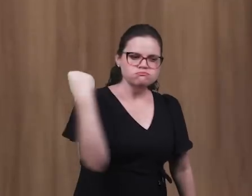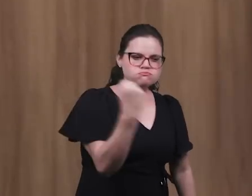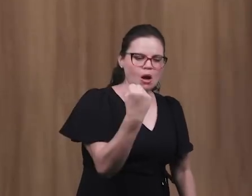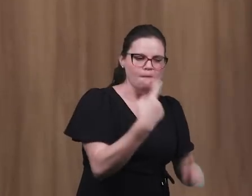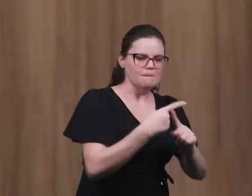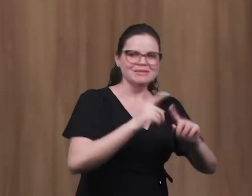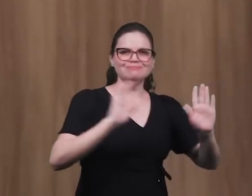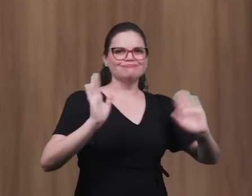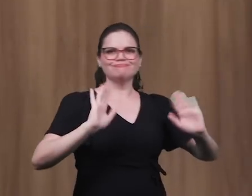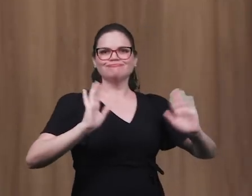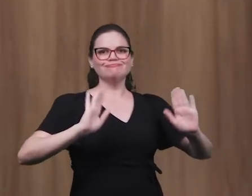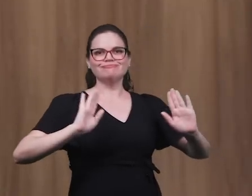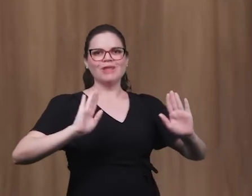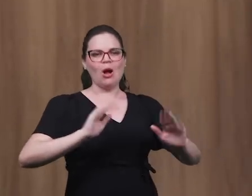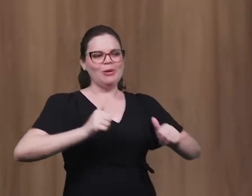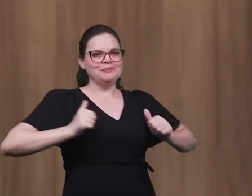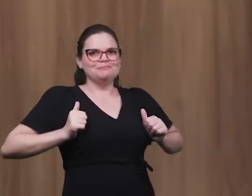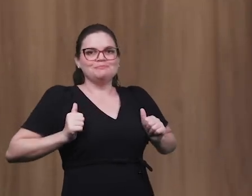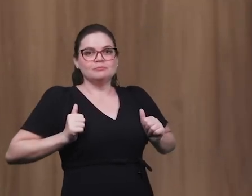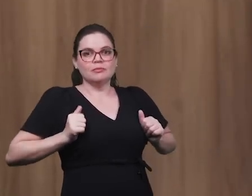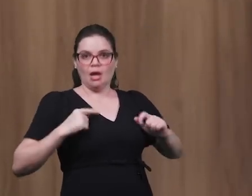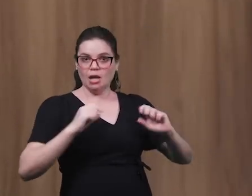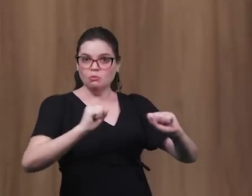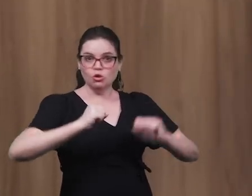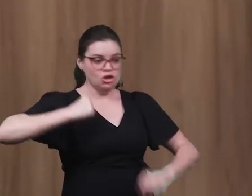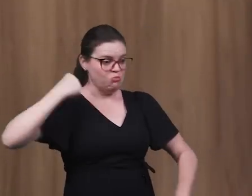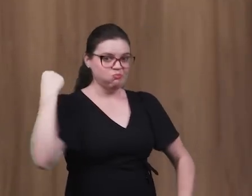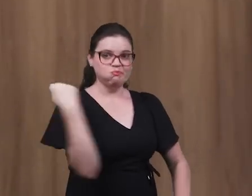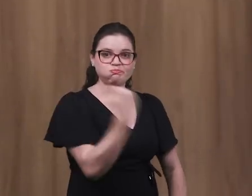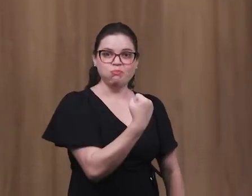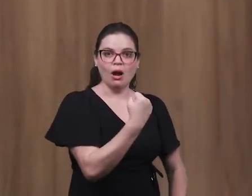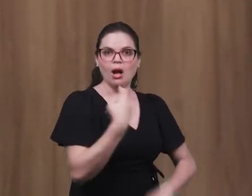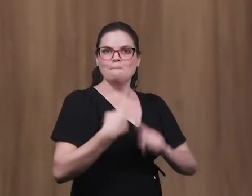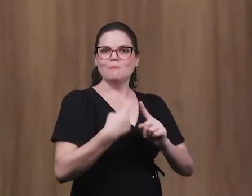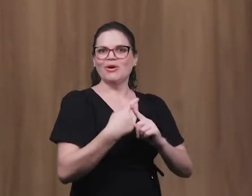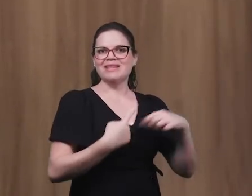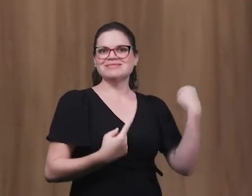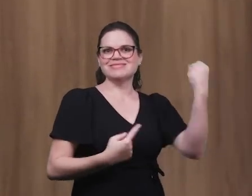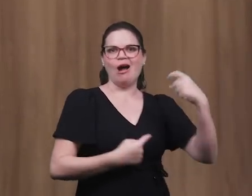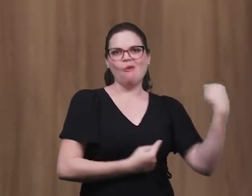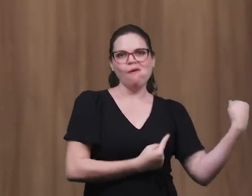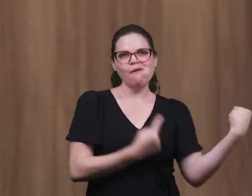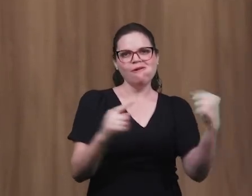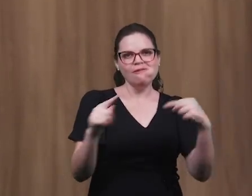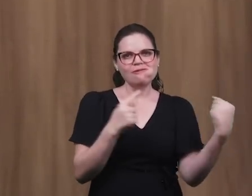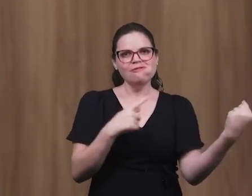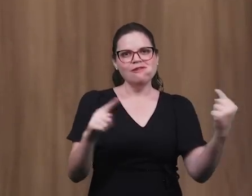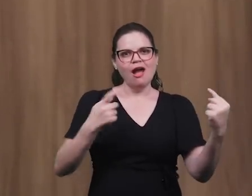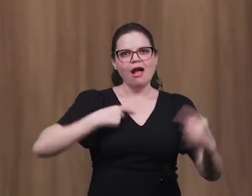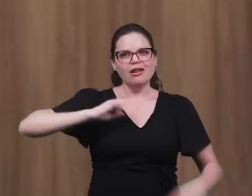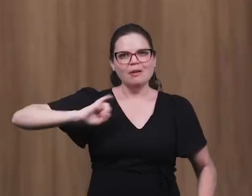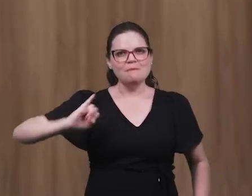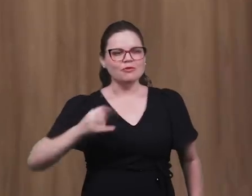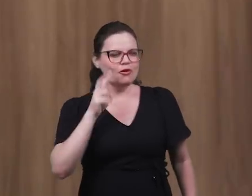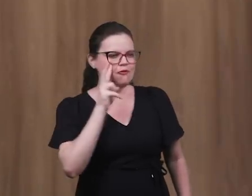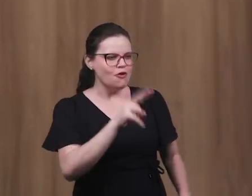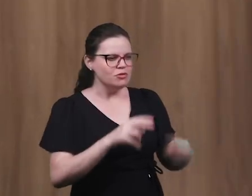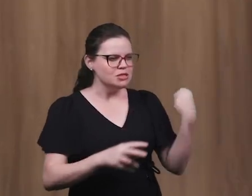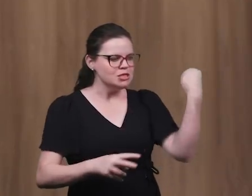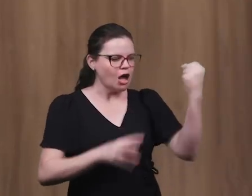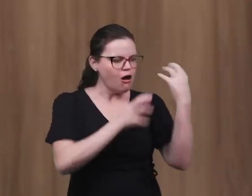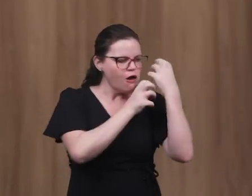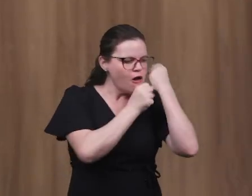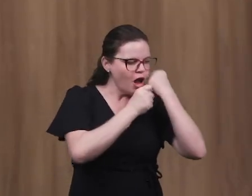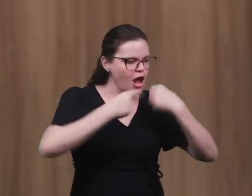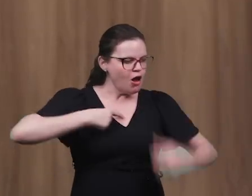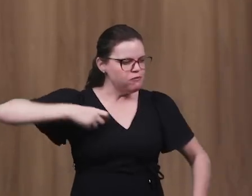mão de Saul. E ele poderia, olha, ele estava sendo perseguido, ele poderia tirar a vida de Saul ali e acabar com a perseguição.